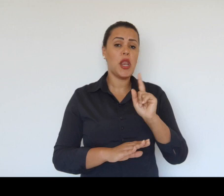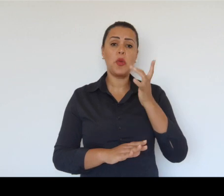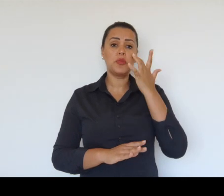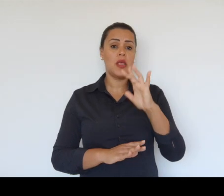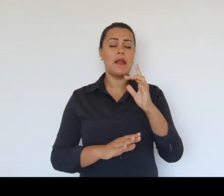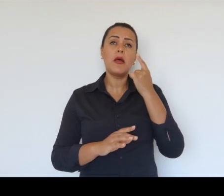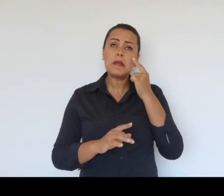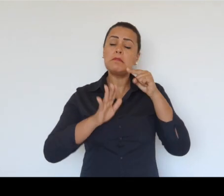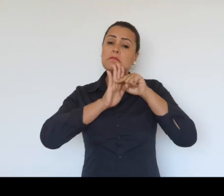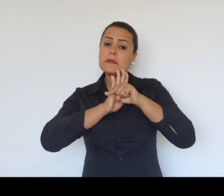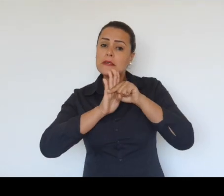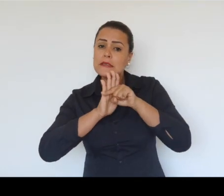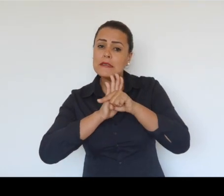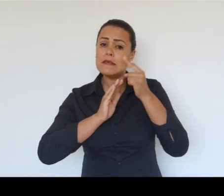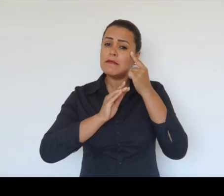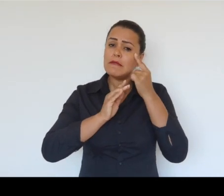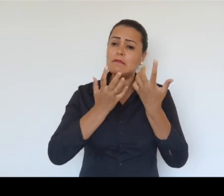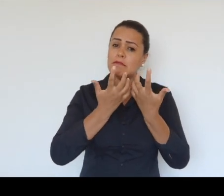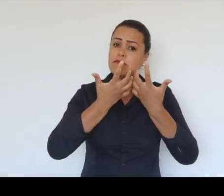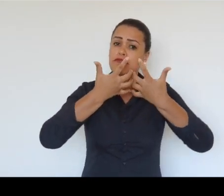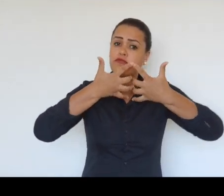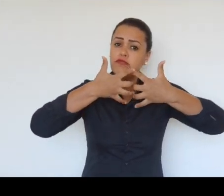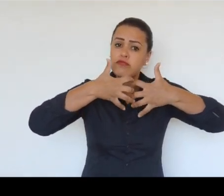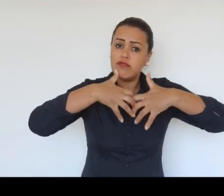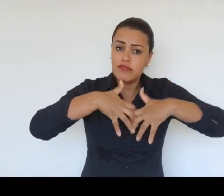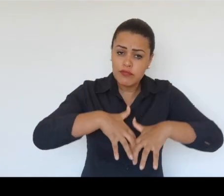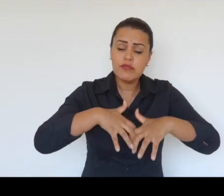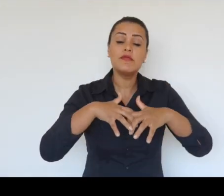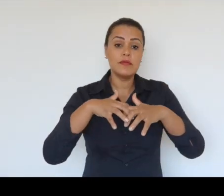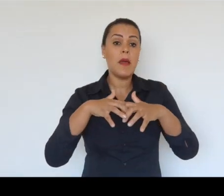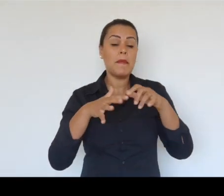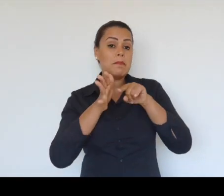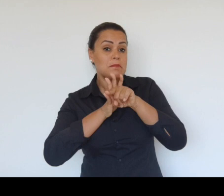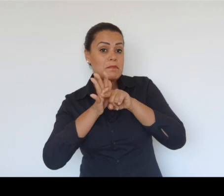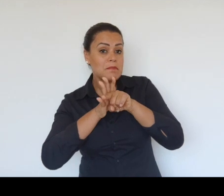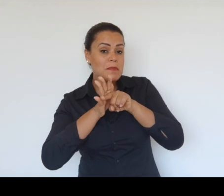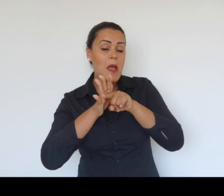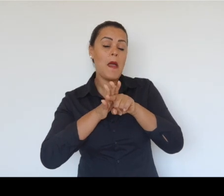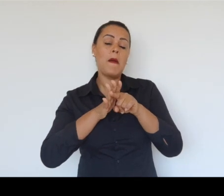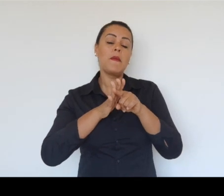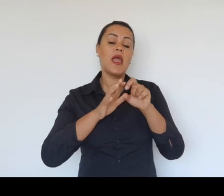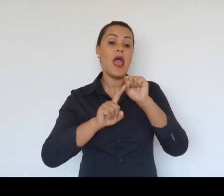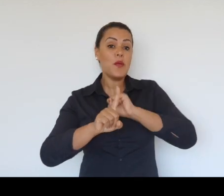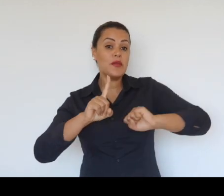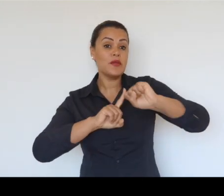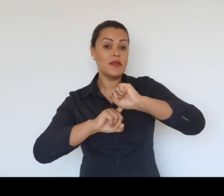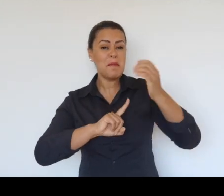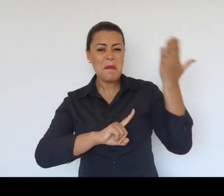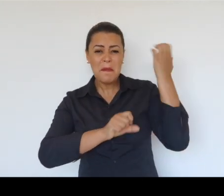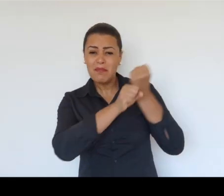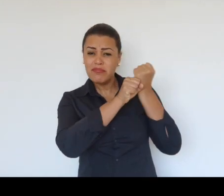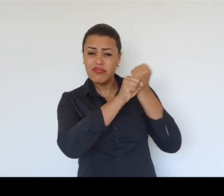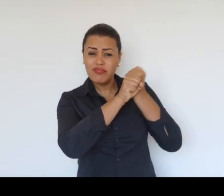montado como um quebra-cabeça, né? Cada pecinha que a gente vai achando é uma pequena pecinha num quebra-cabeça gigantesco, que é toda uma sociedade que viveu por